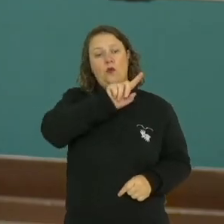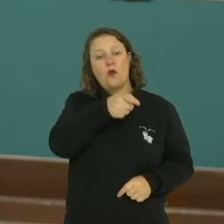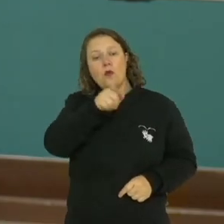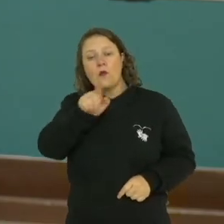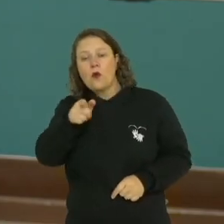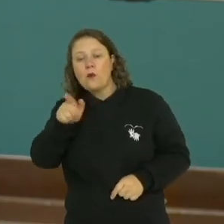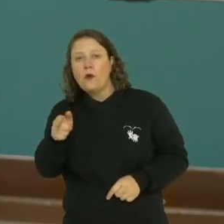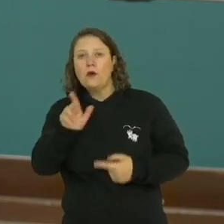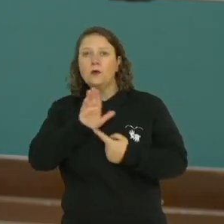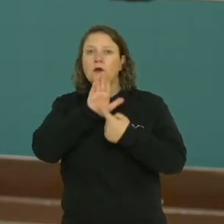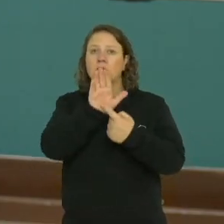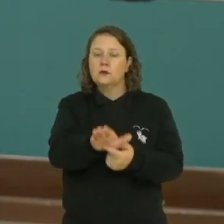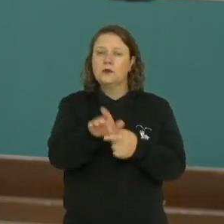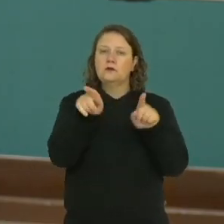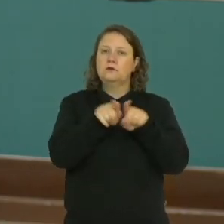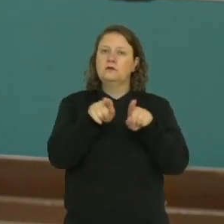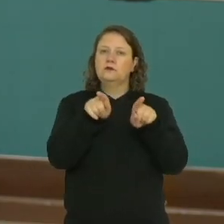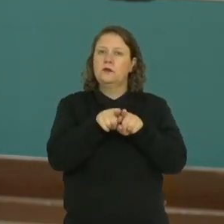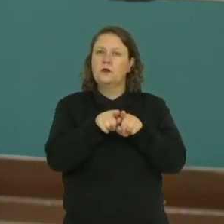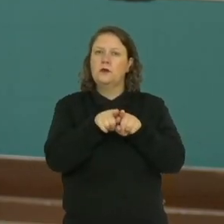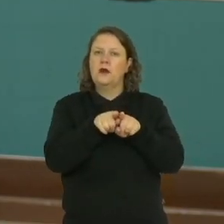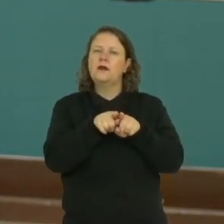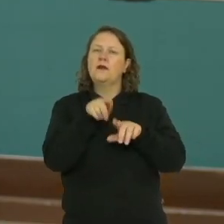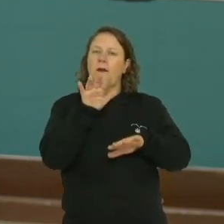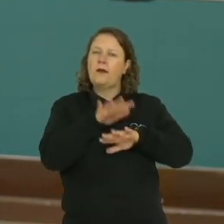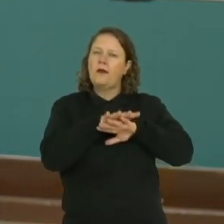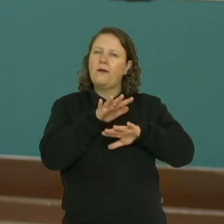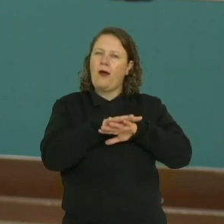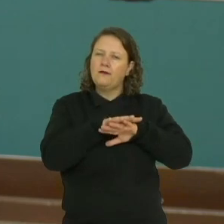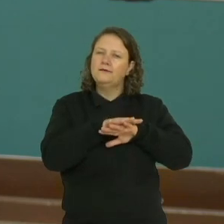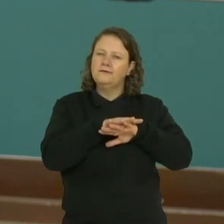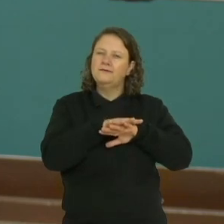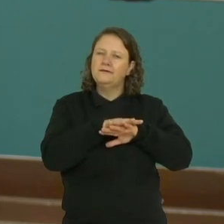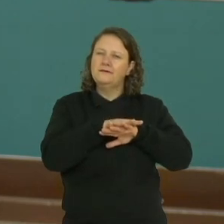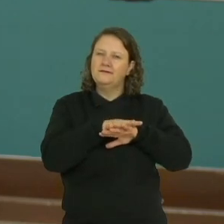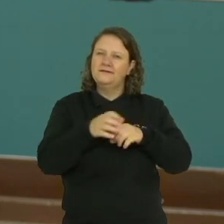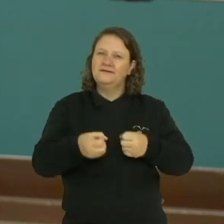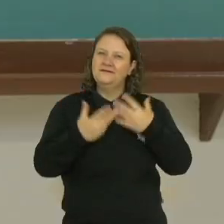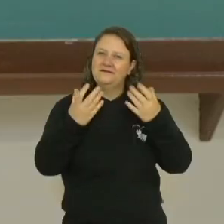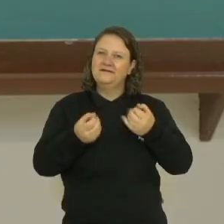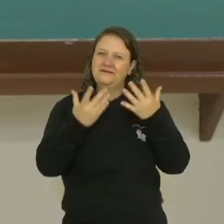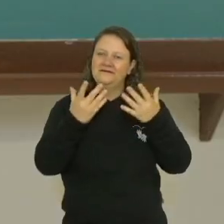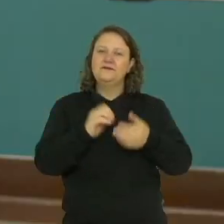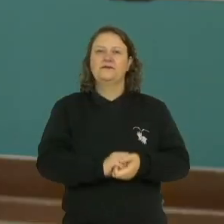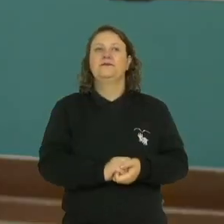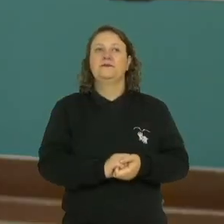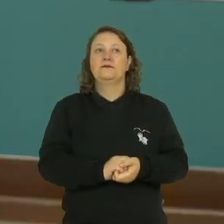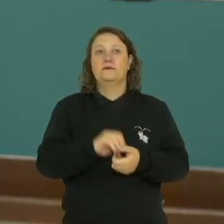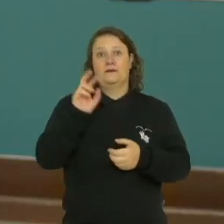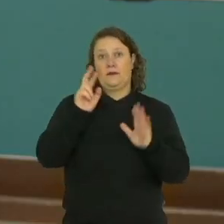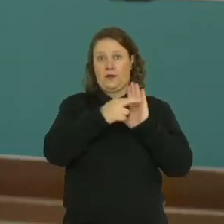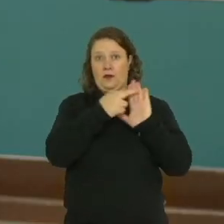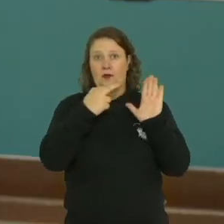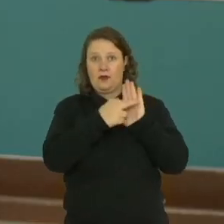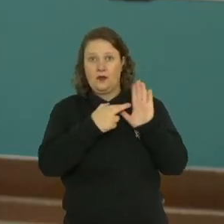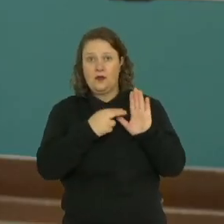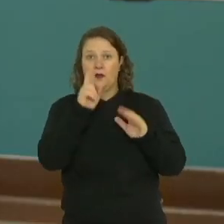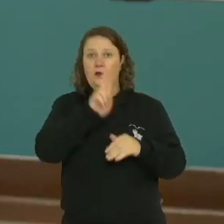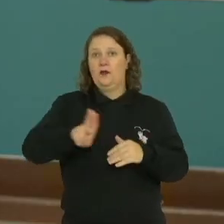também retomamos algumas expressões numéricas, ok? E aqui a referência do que a gente